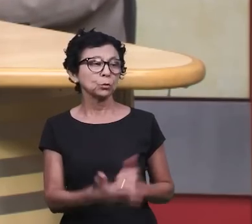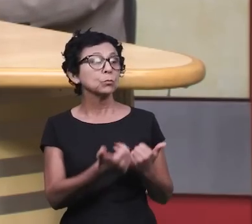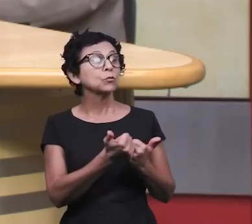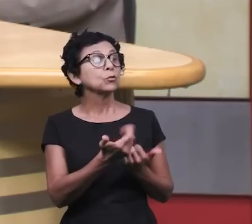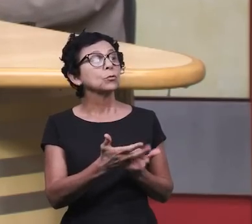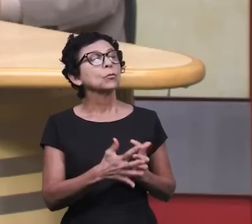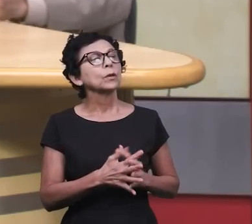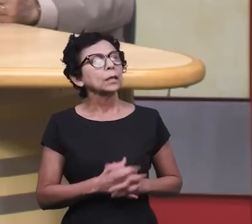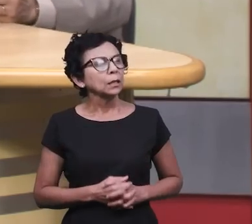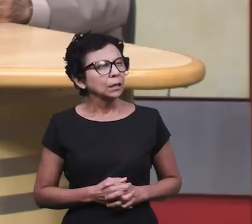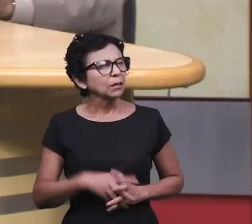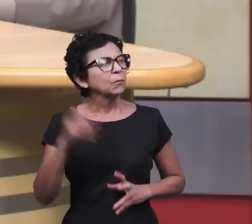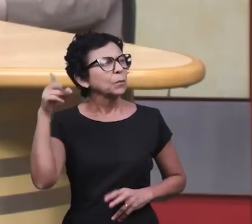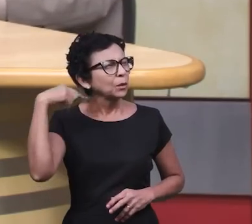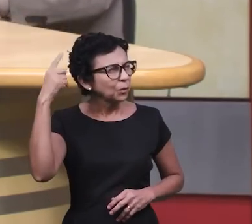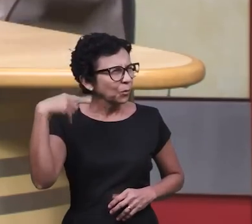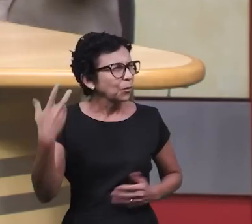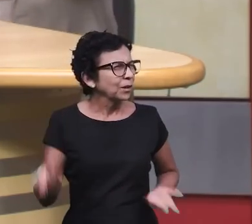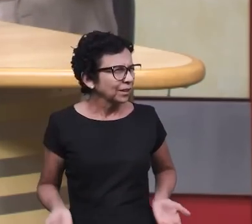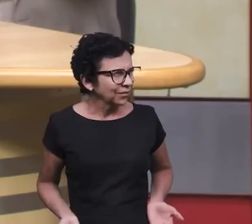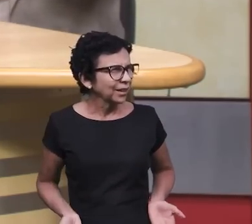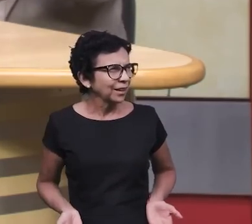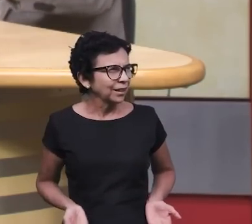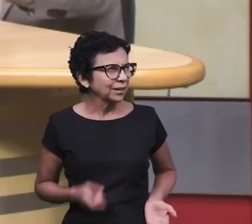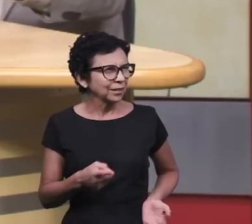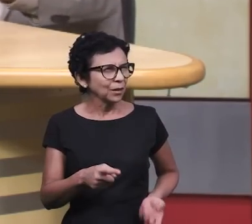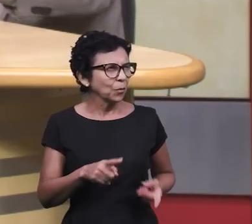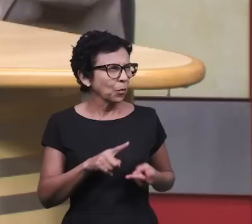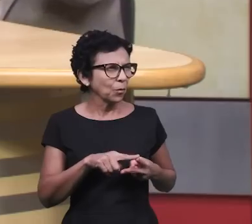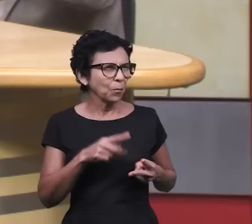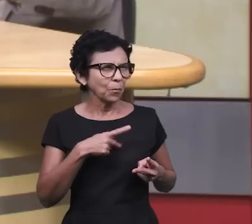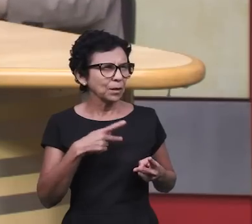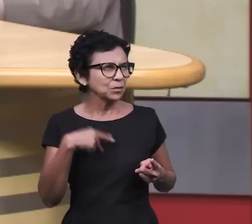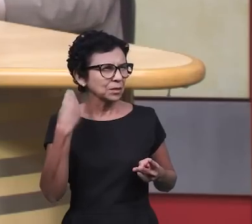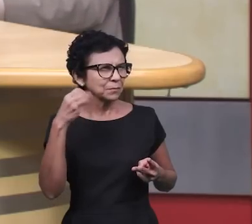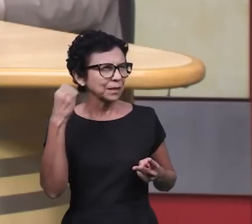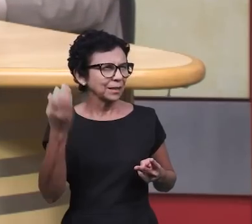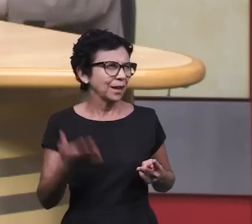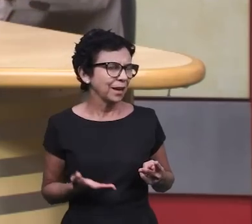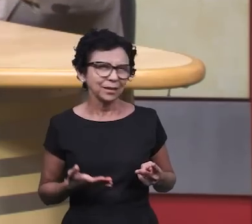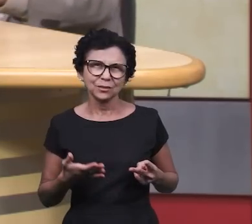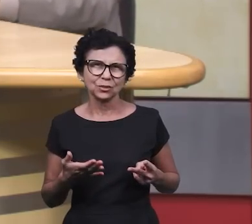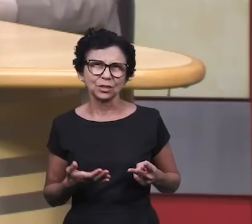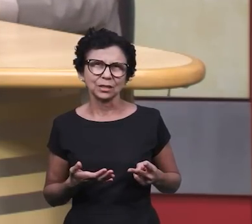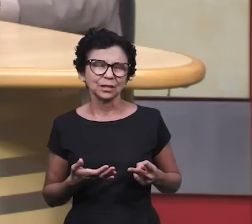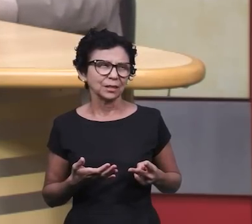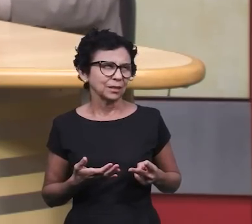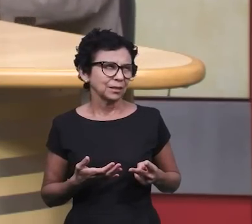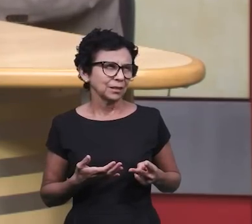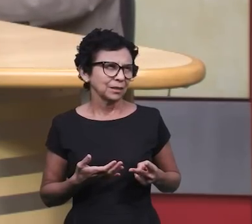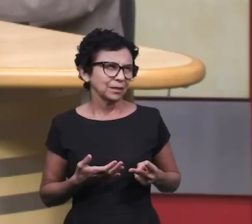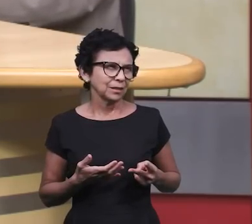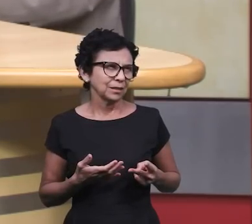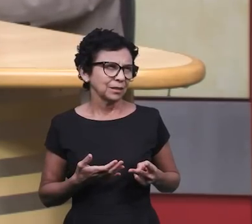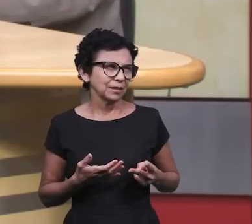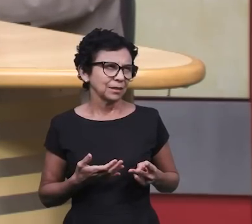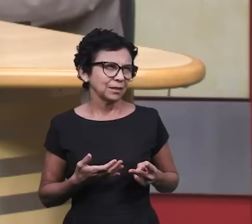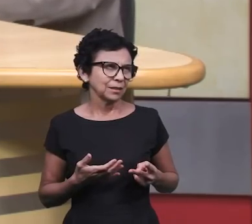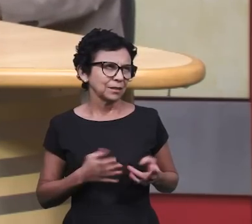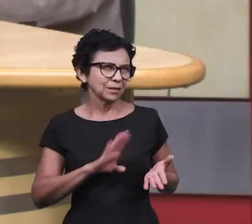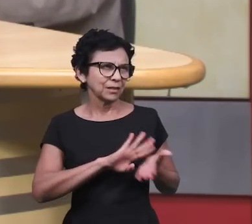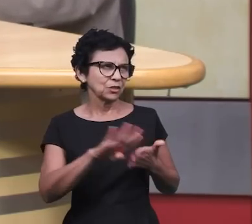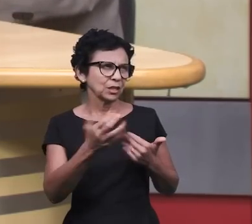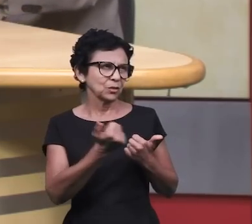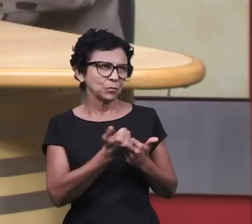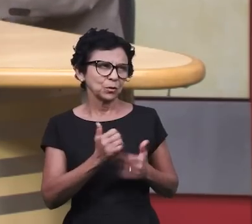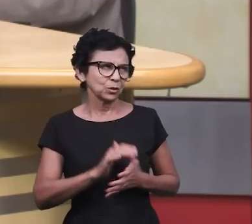pô. Mas isso é uma loucura, como é que pô, um pastor experiente, tal, conhecedor e tal, você vai tirar o pastor para botar esse menino? Mas